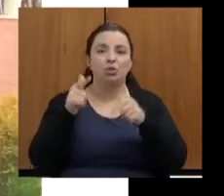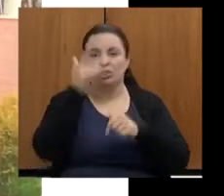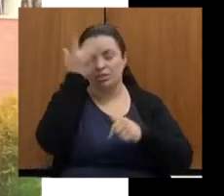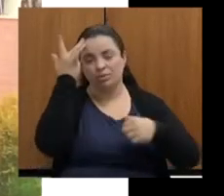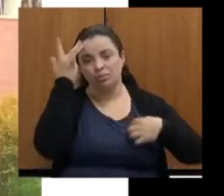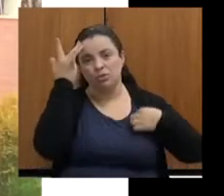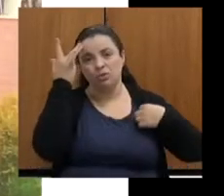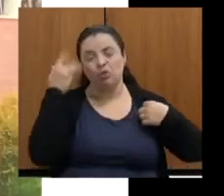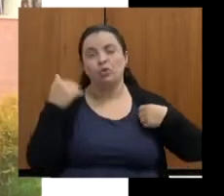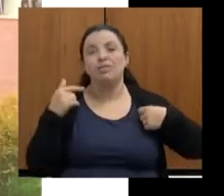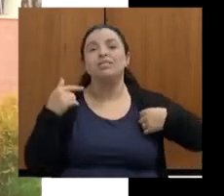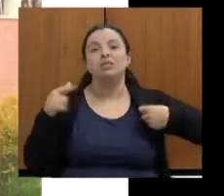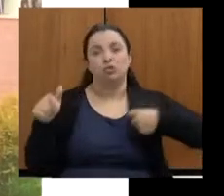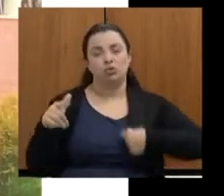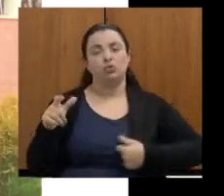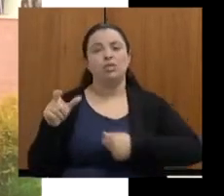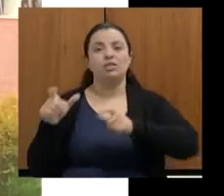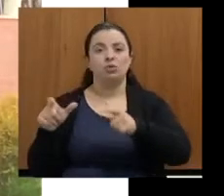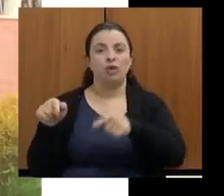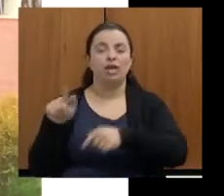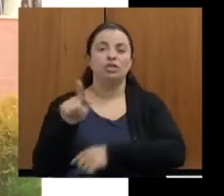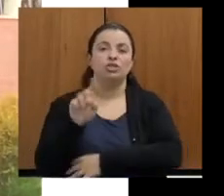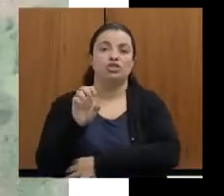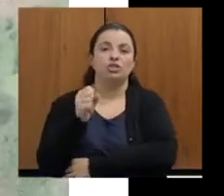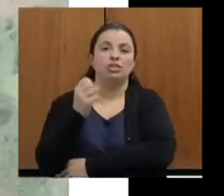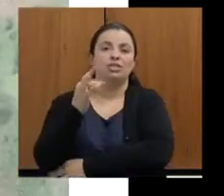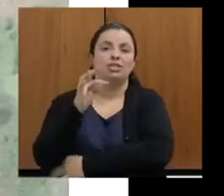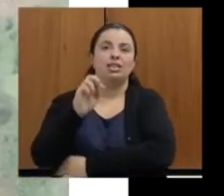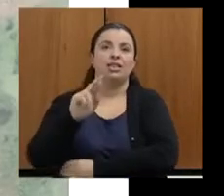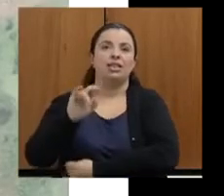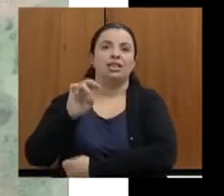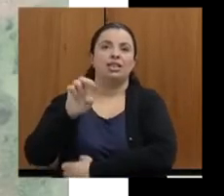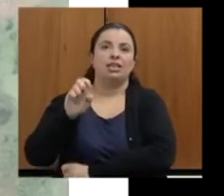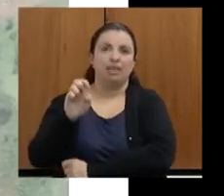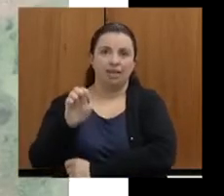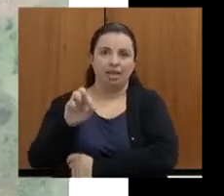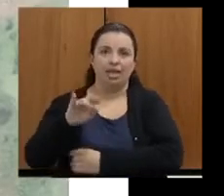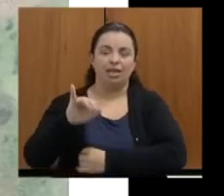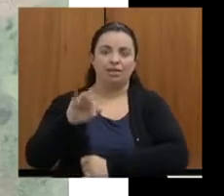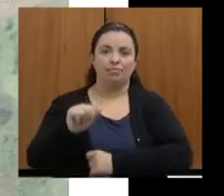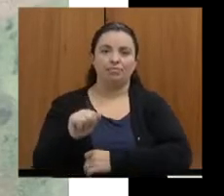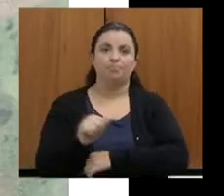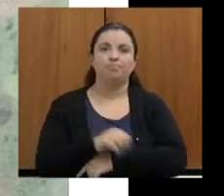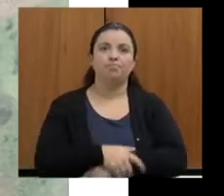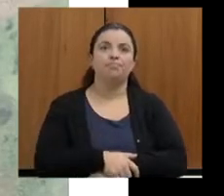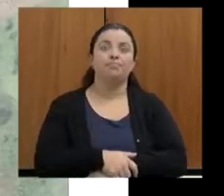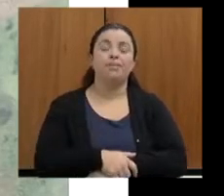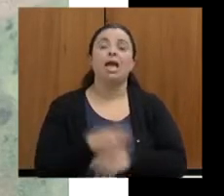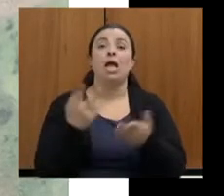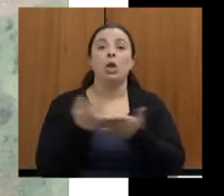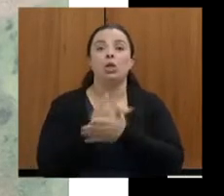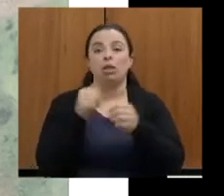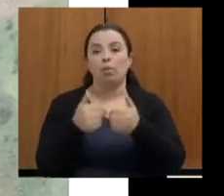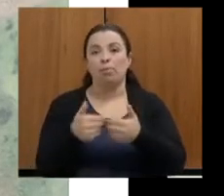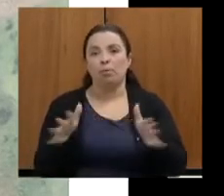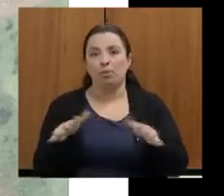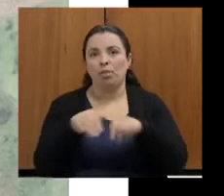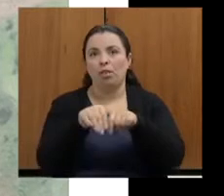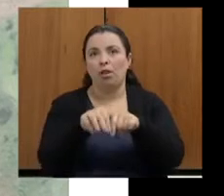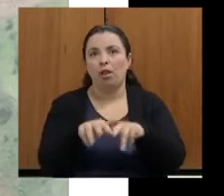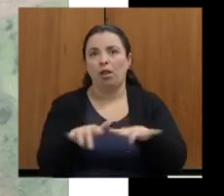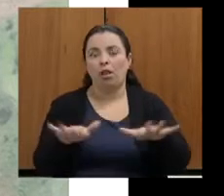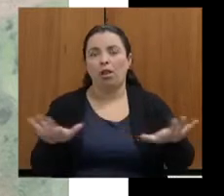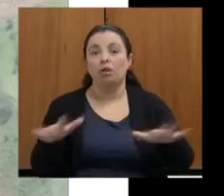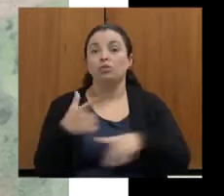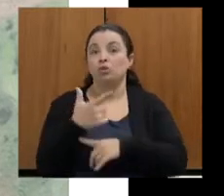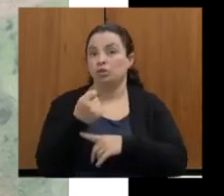pessoas de Gesteira pode passar e a em 2015 então após o rompimento da barragem de Fundão Vocês estão vendo que já